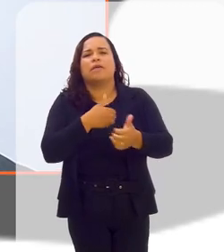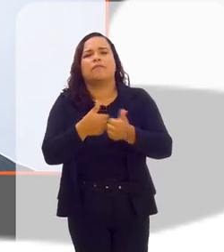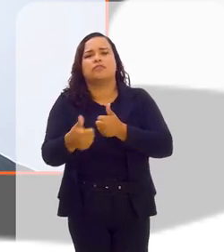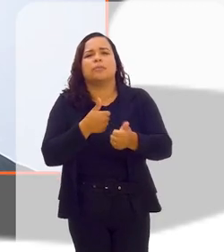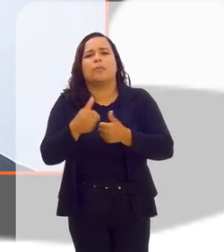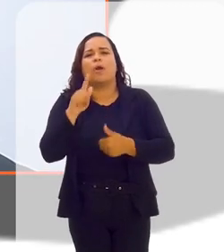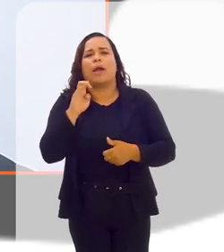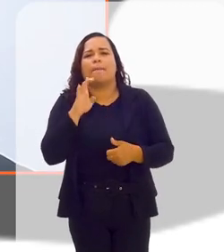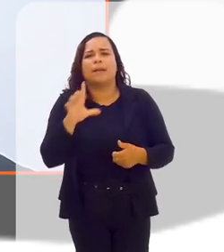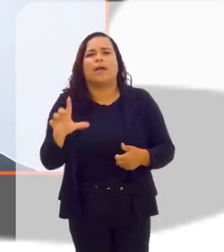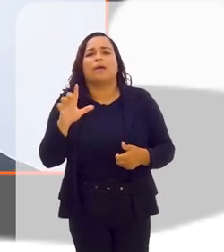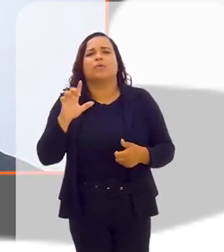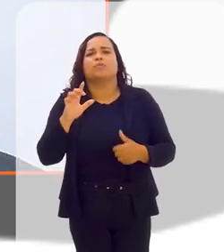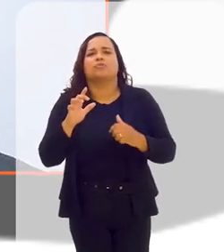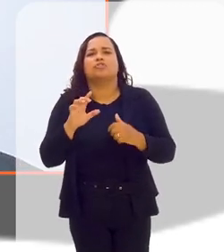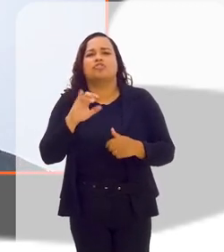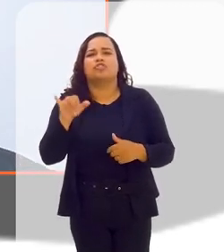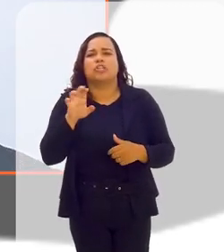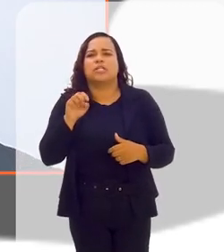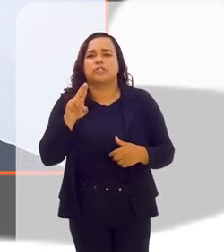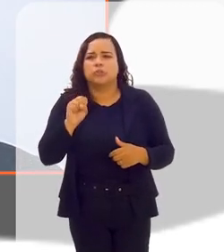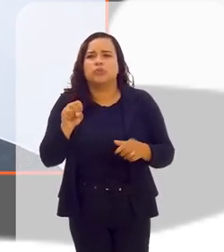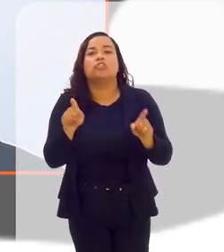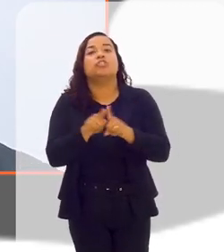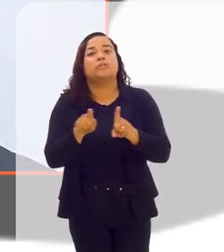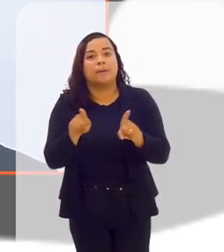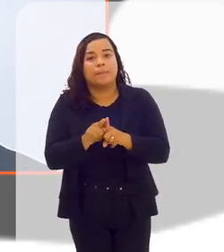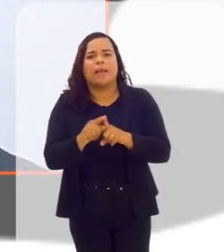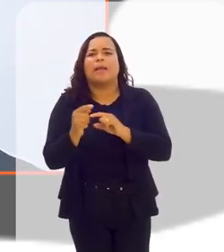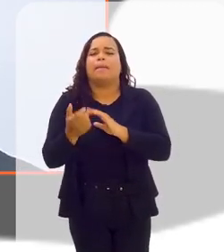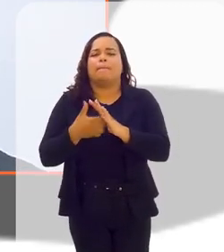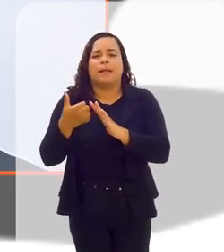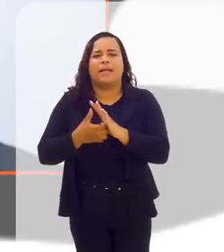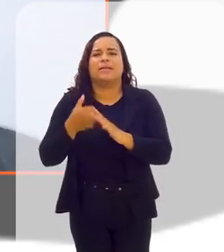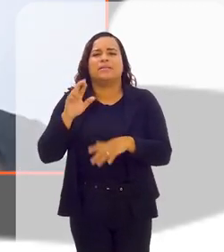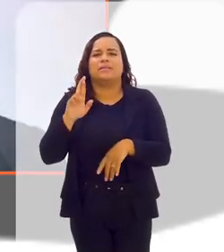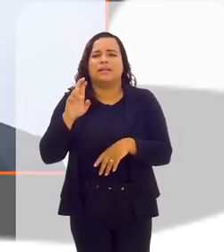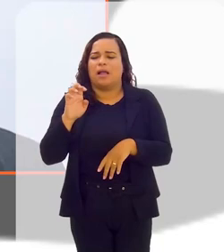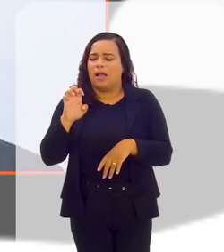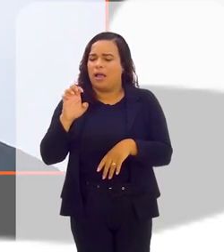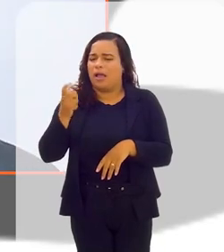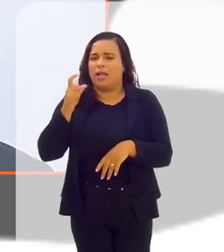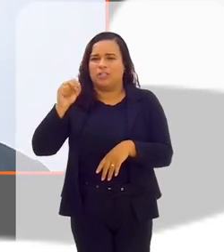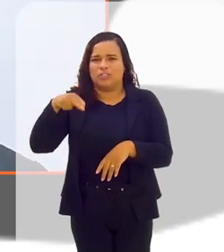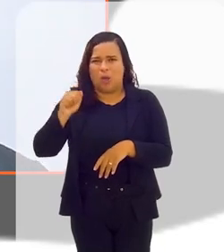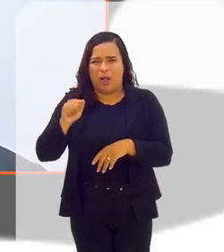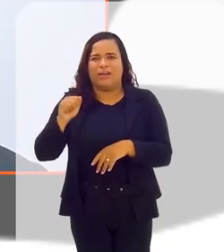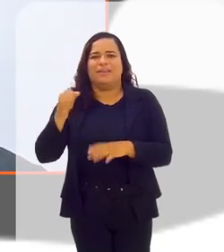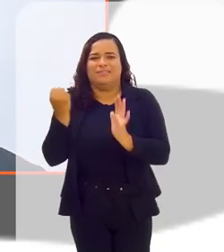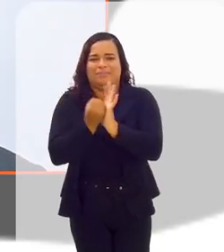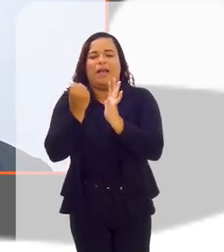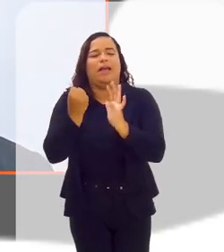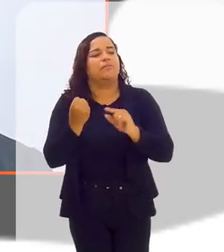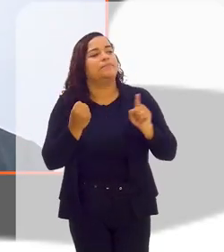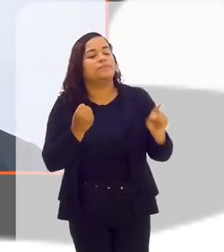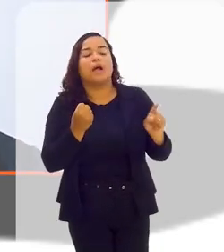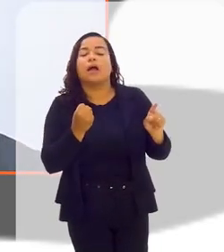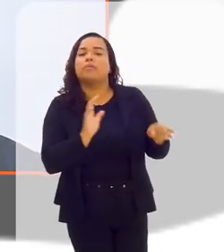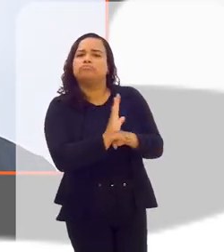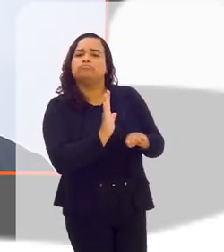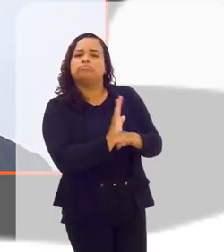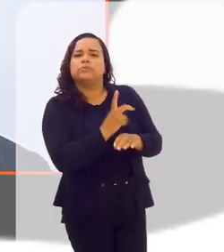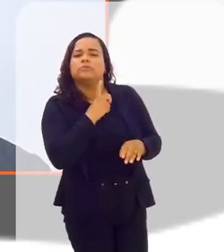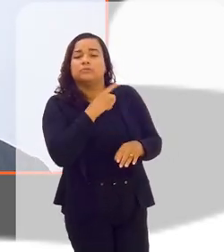Gabriel Jesus e também a empresa Rexona. Eles patrocinam a quadra lá, tem uma quadra poliesportiva muito bonita, e tem